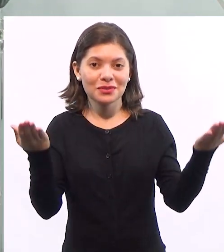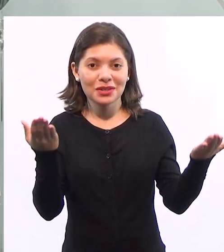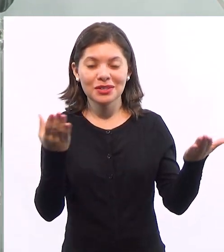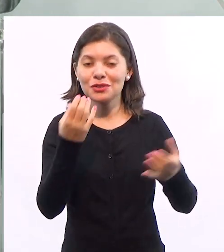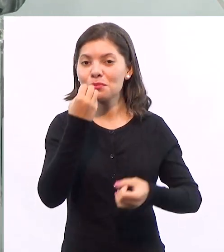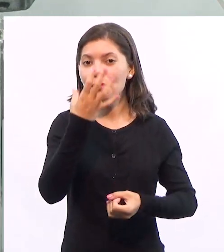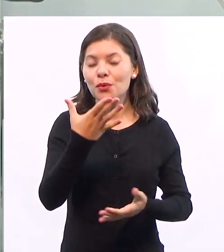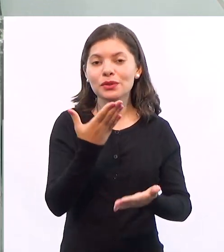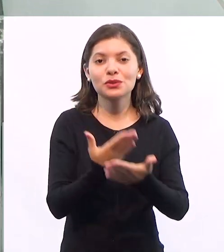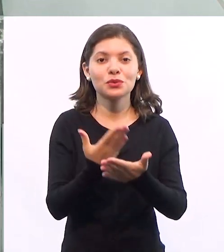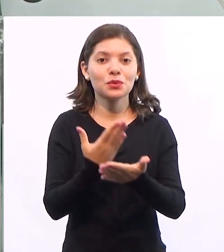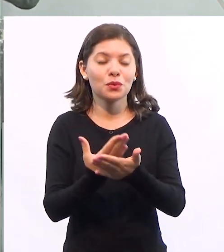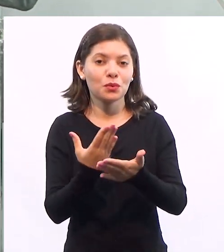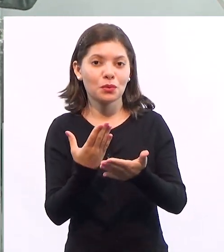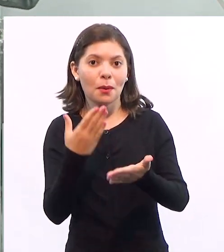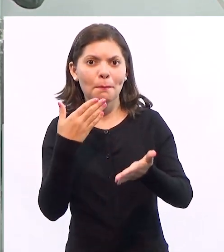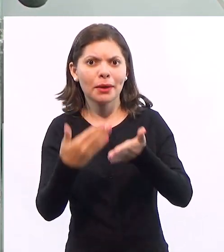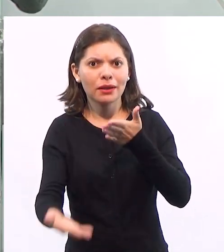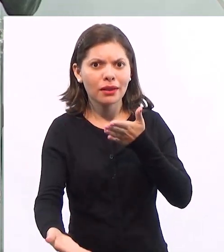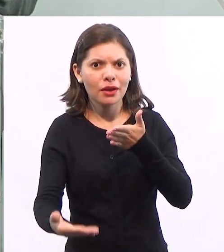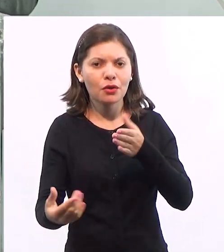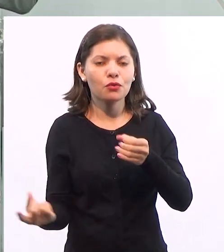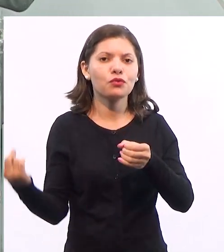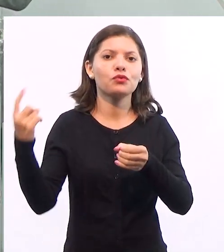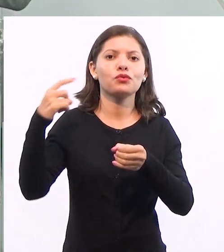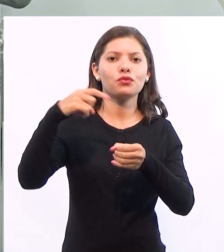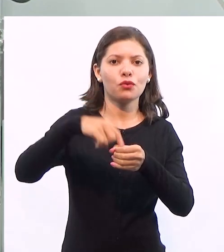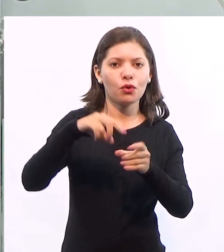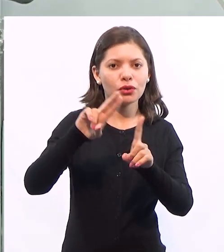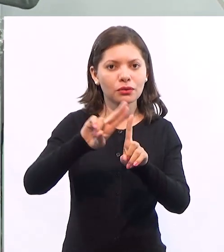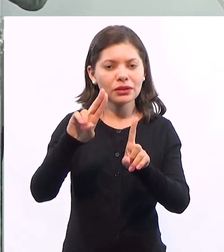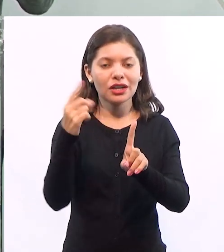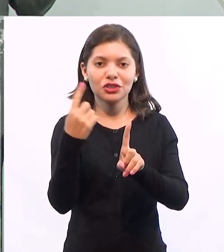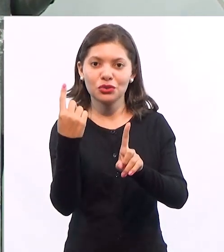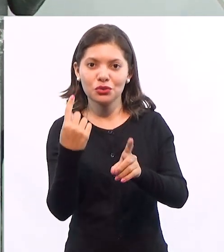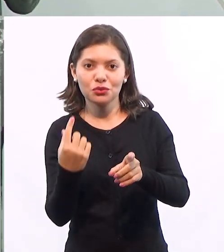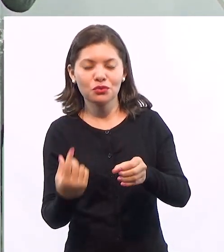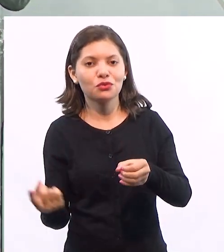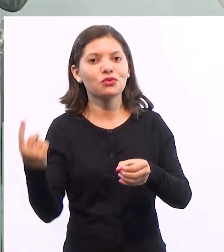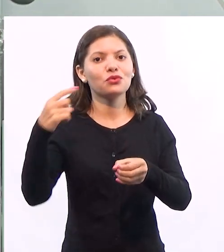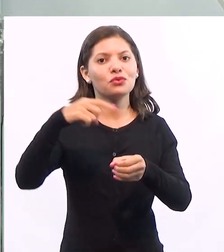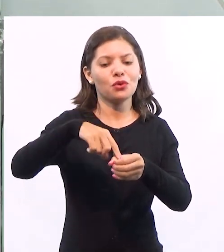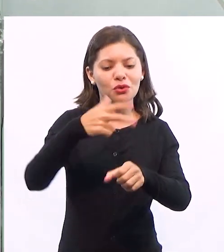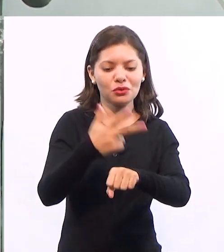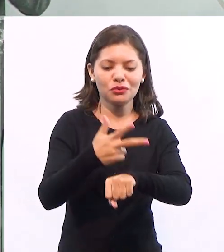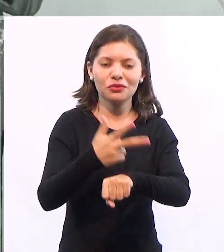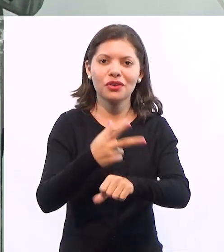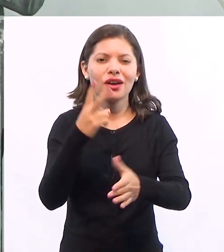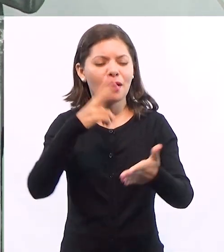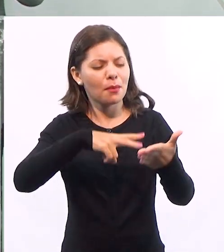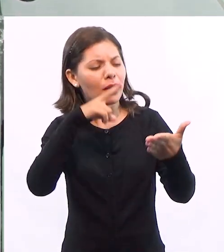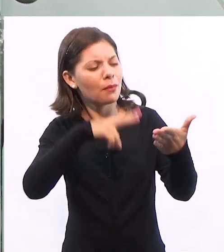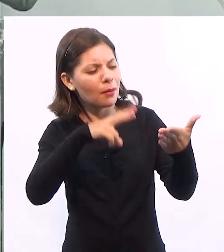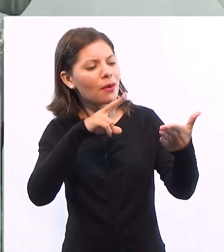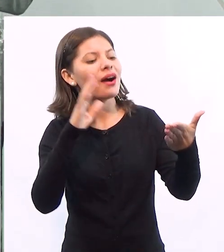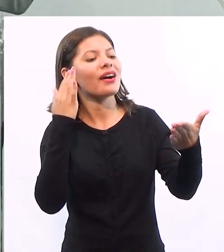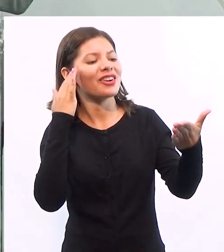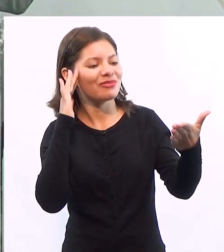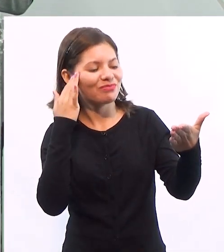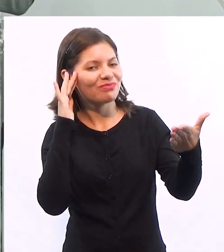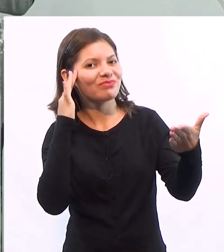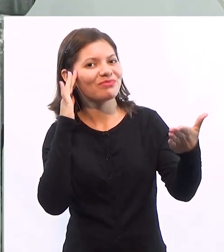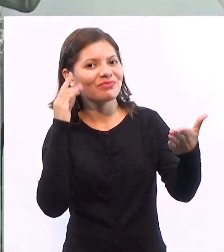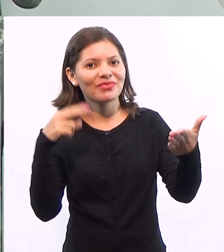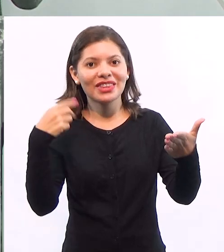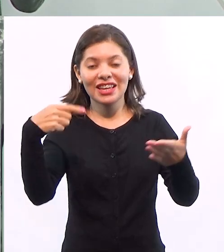aí bons estudos. Se você perdeu alguma coisa, volta lá na unidade 1, volta esse vídeo aqui, vai ler o conteúdo que eu tenho certeza que você